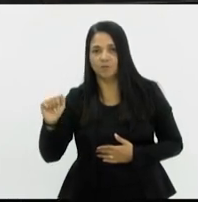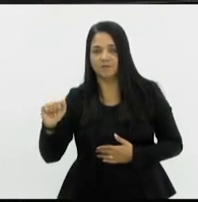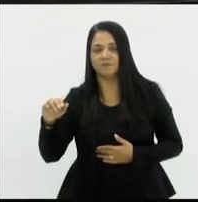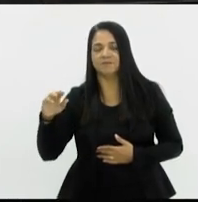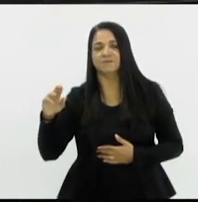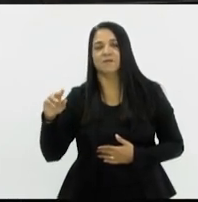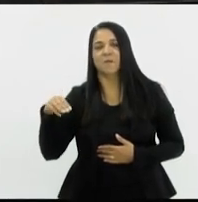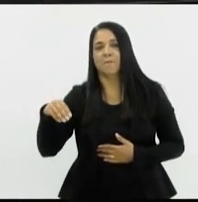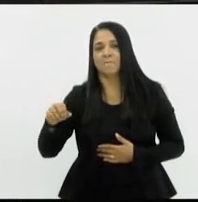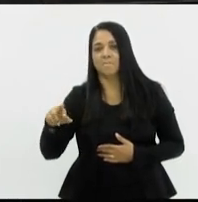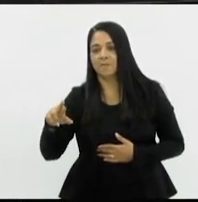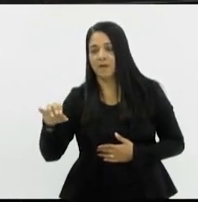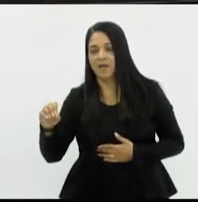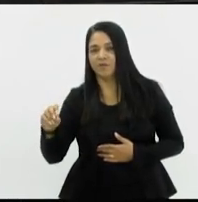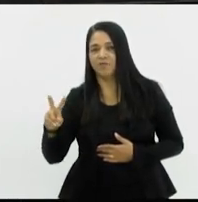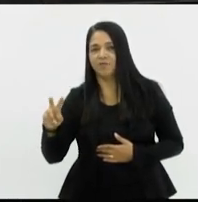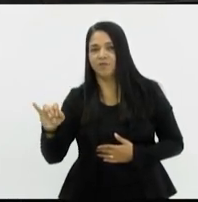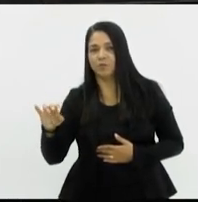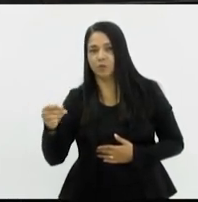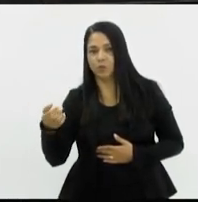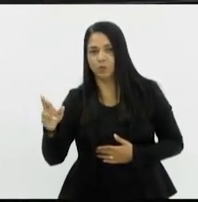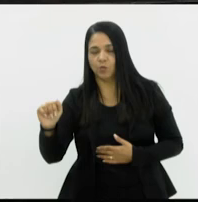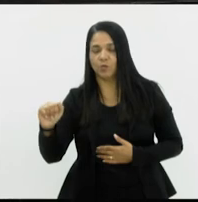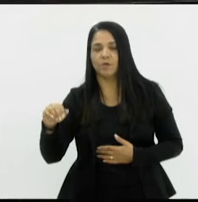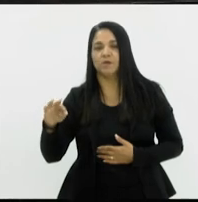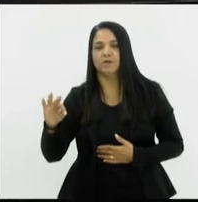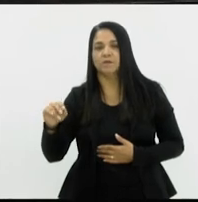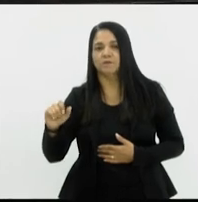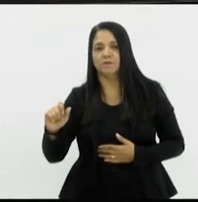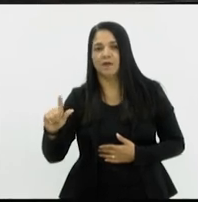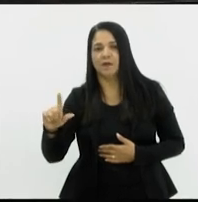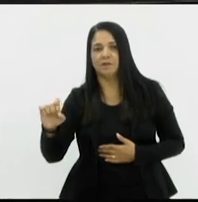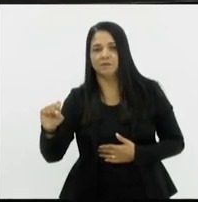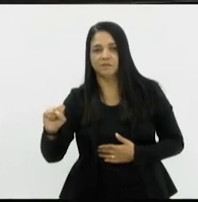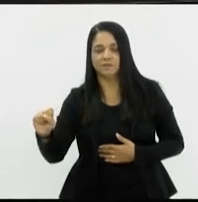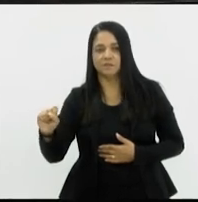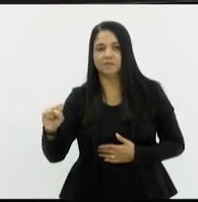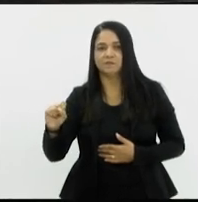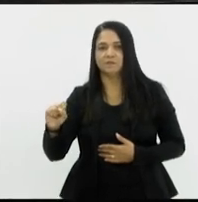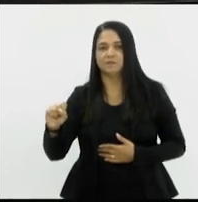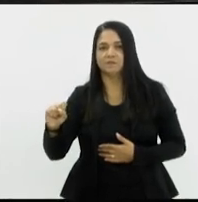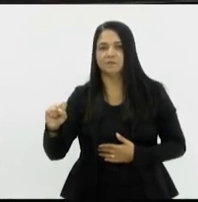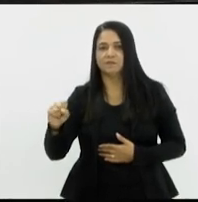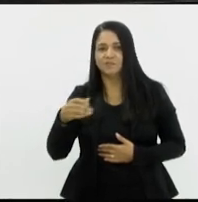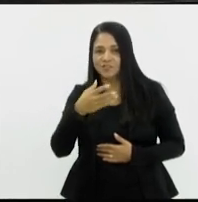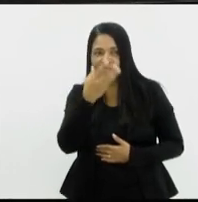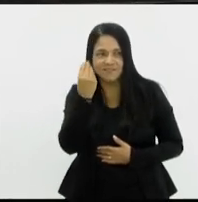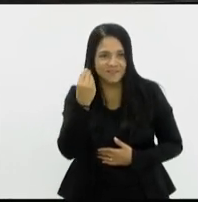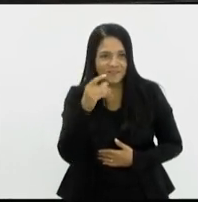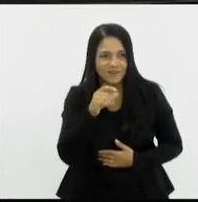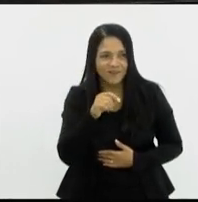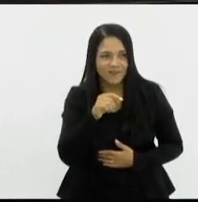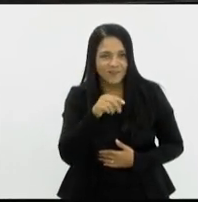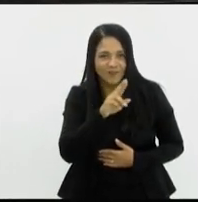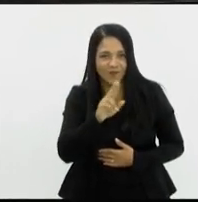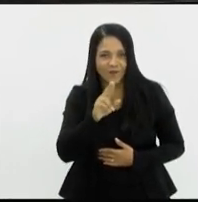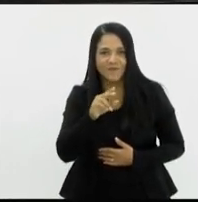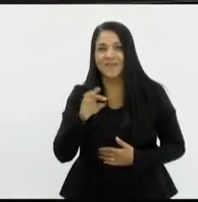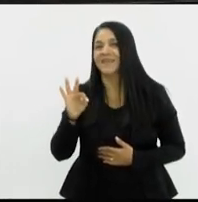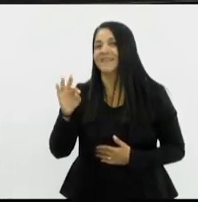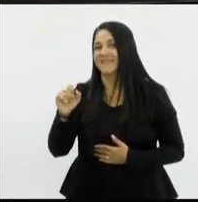Mário Vitor estava ali, mas saiu, Thales também estava ali. Esqueci de alguém? Thales está